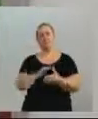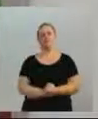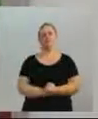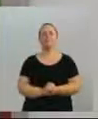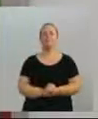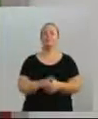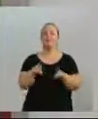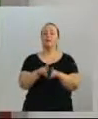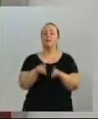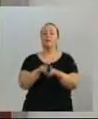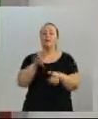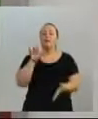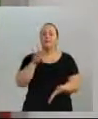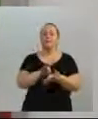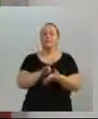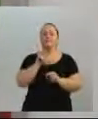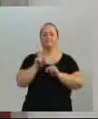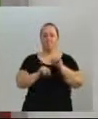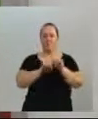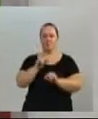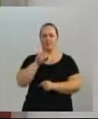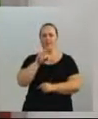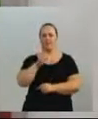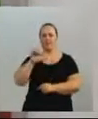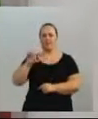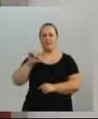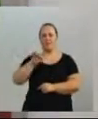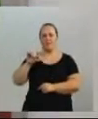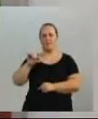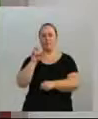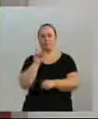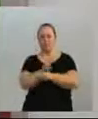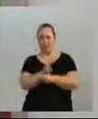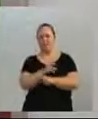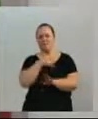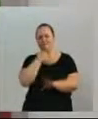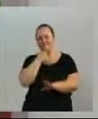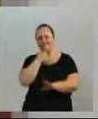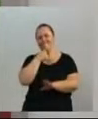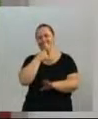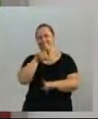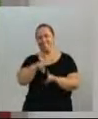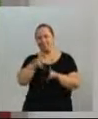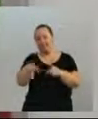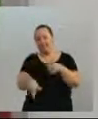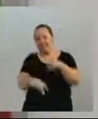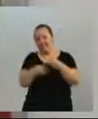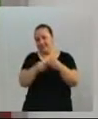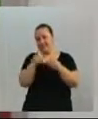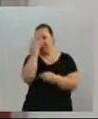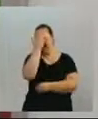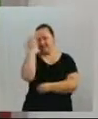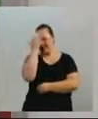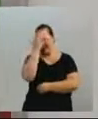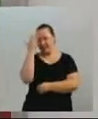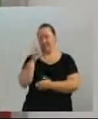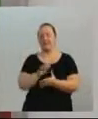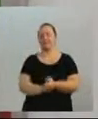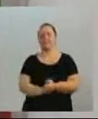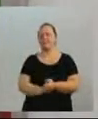registro aqui, que dessas 599 vagas, infelizmente, aí complementando a fala do vereador Célio, nós não vamos ter